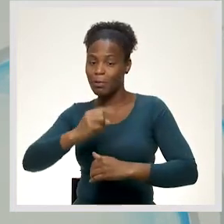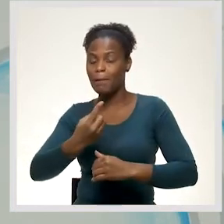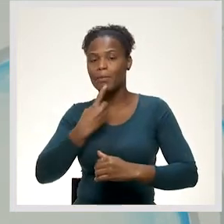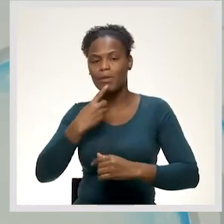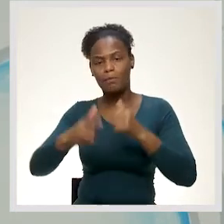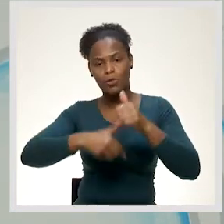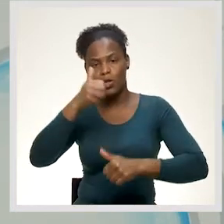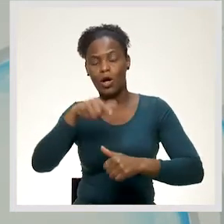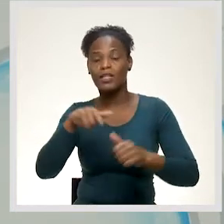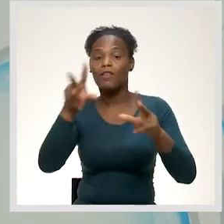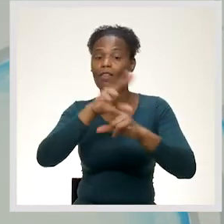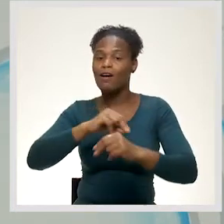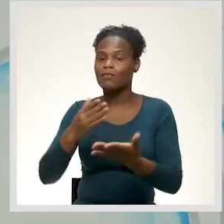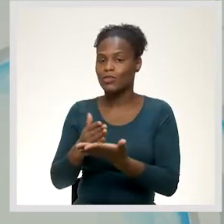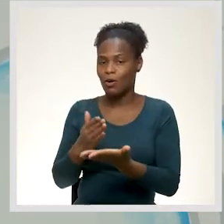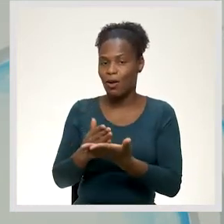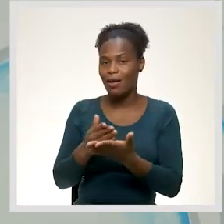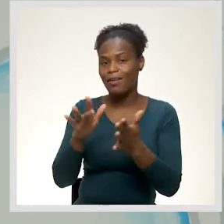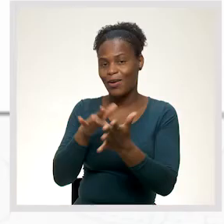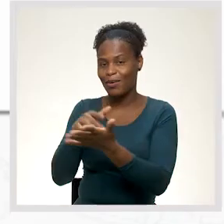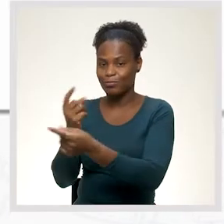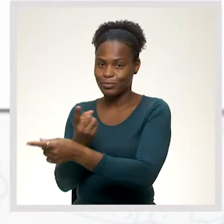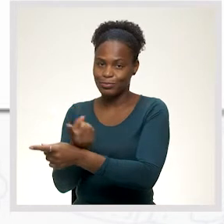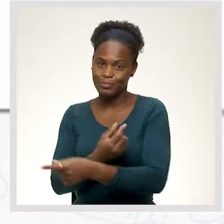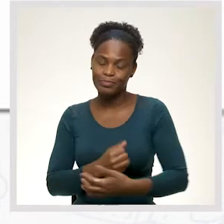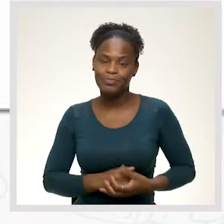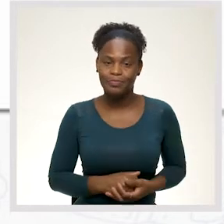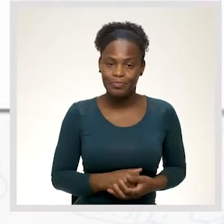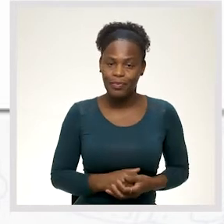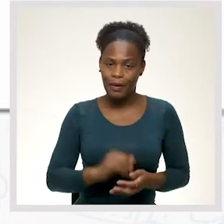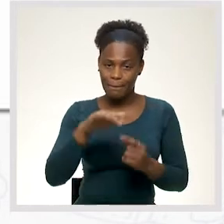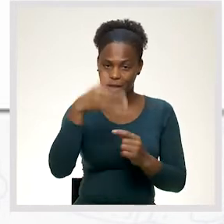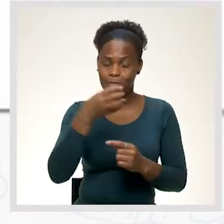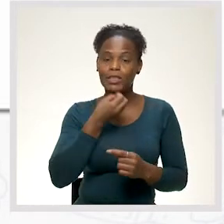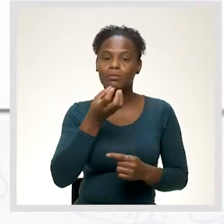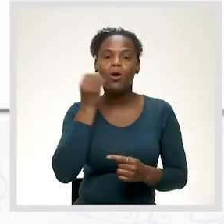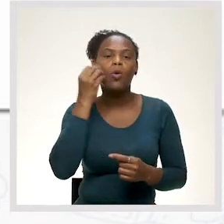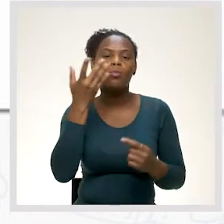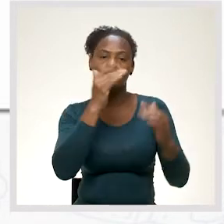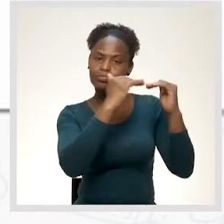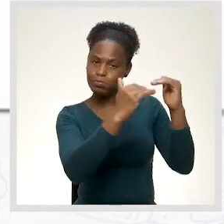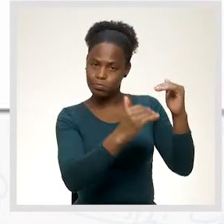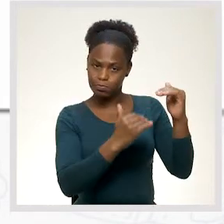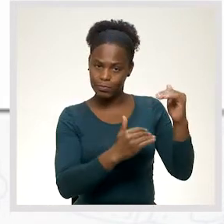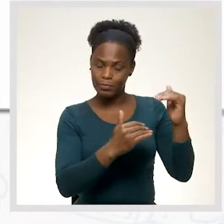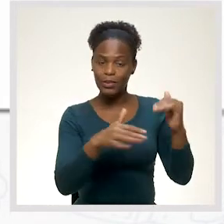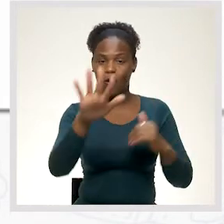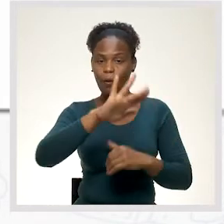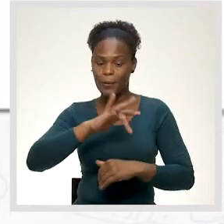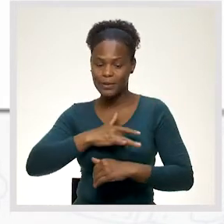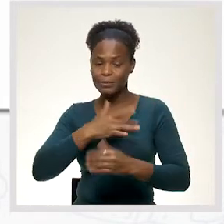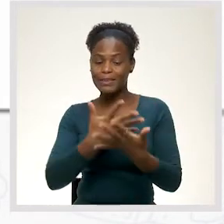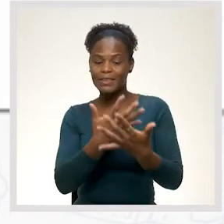entender esta nova escola literária. Entre as principais características do romantismo, destacamos